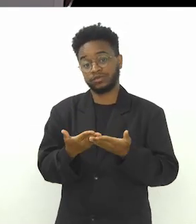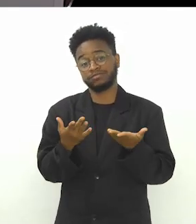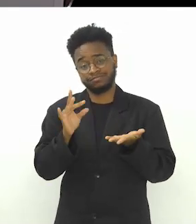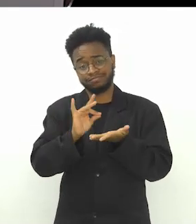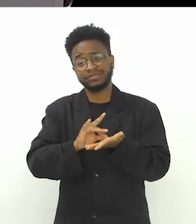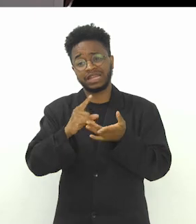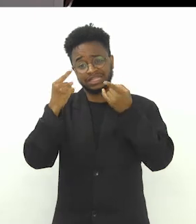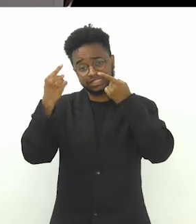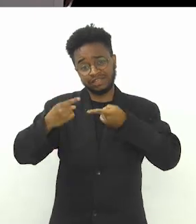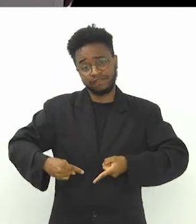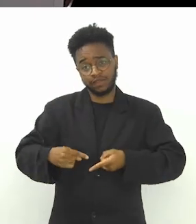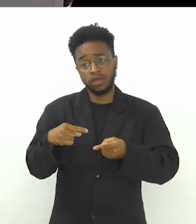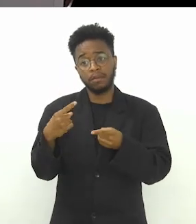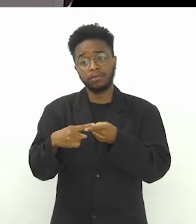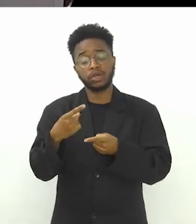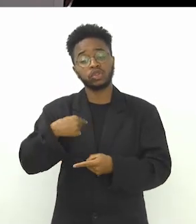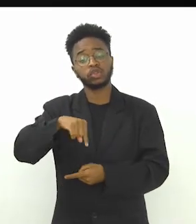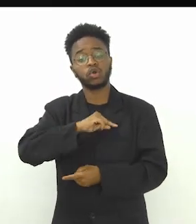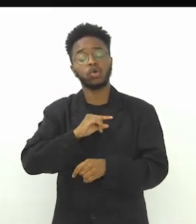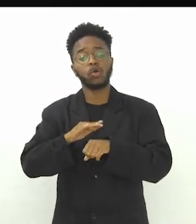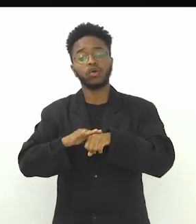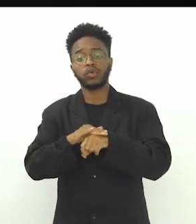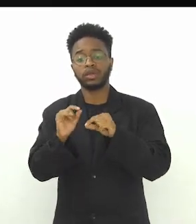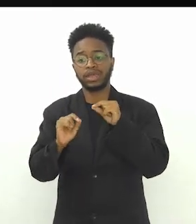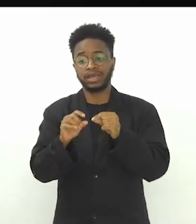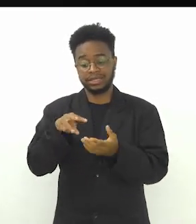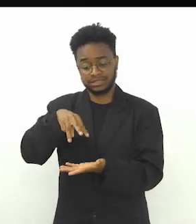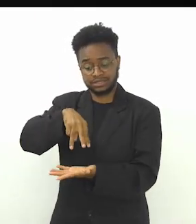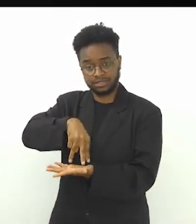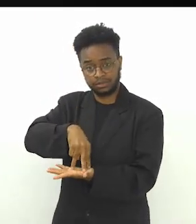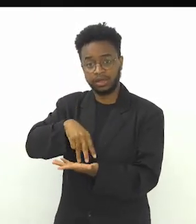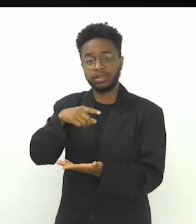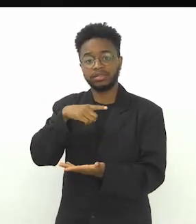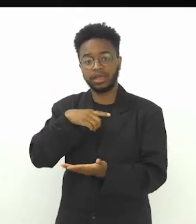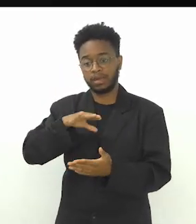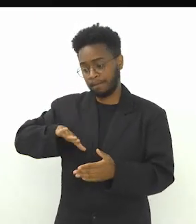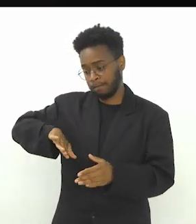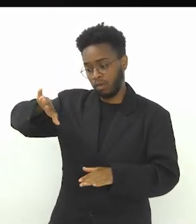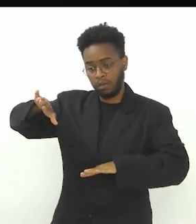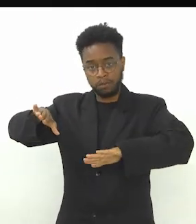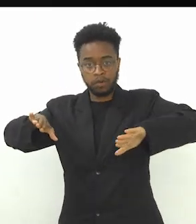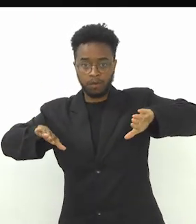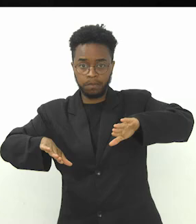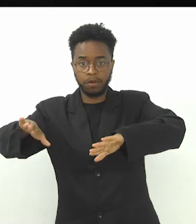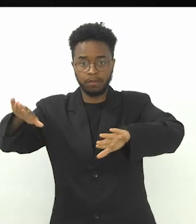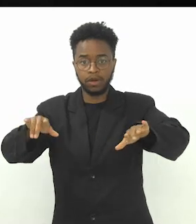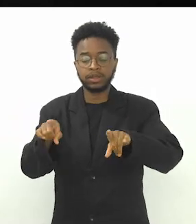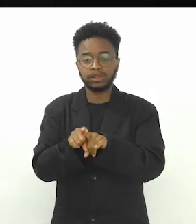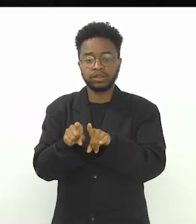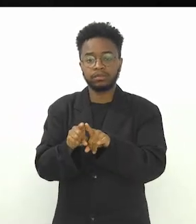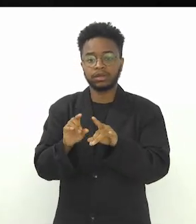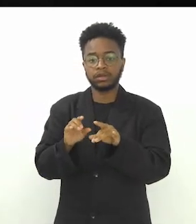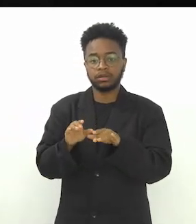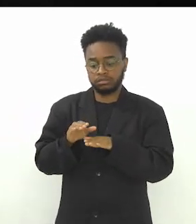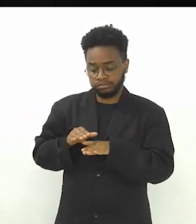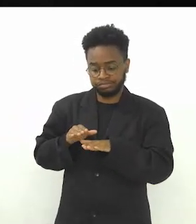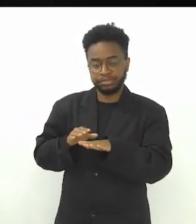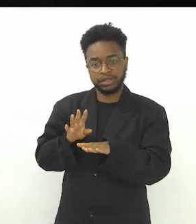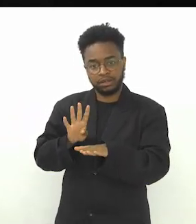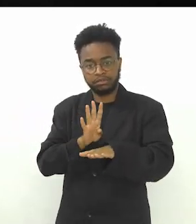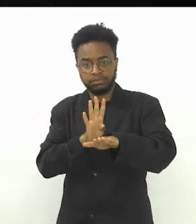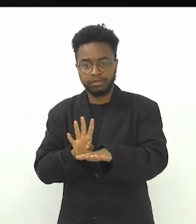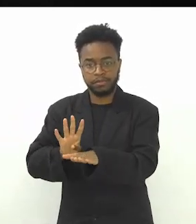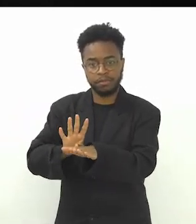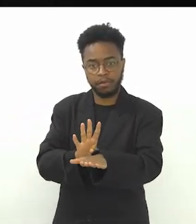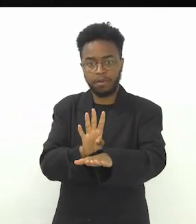esse o grande... O que a gente está conversando aqui, porque a Marquês de Sapucaí, ela tem lá os refletores, e a alegoria, ela vai, é um cortejo,